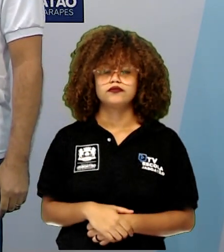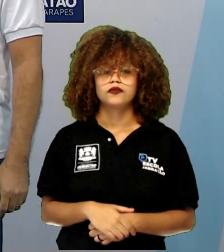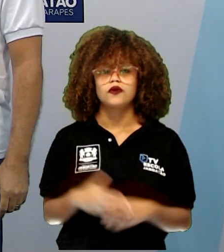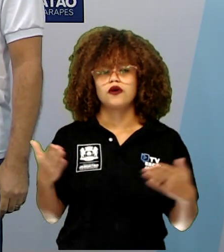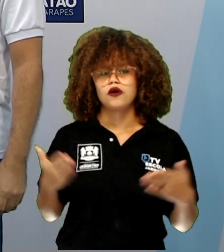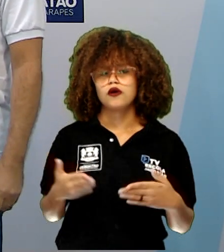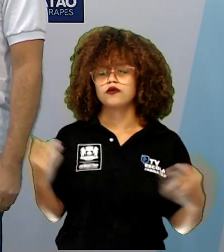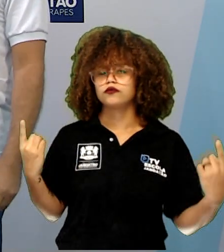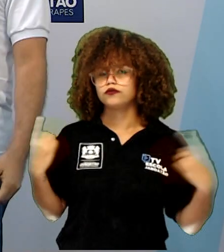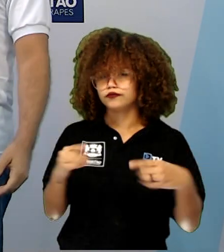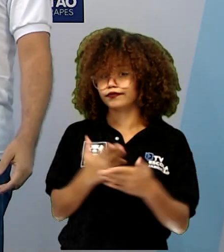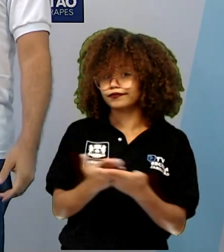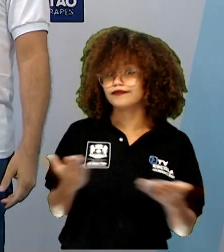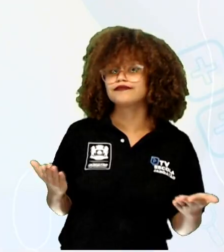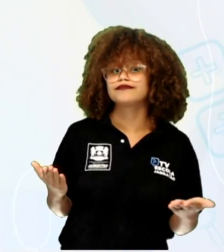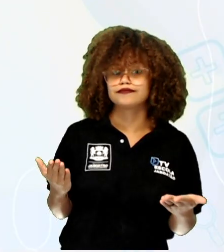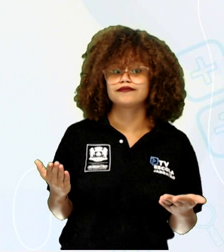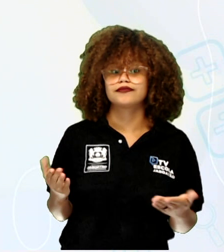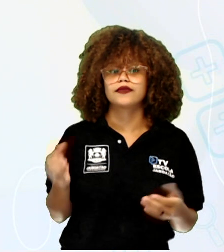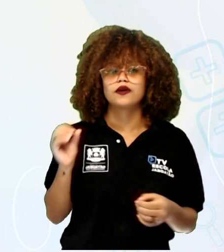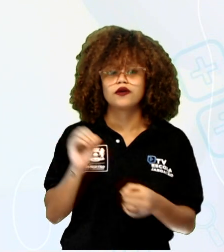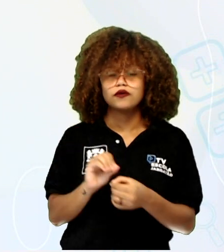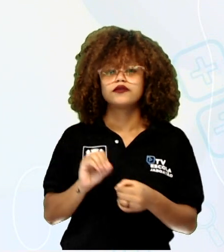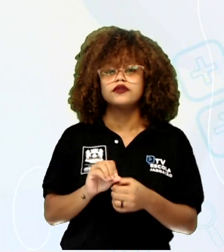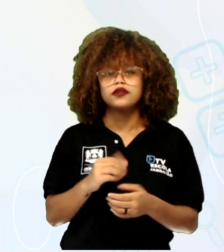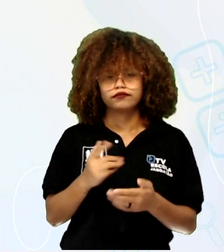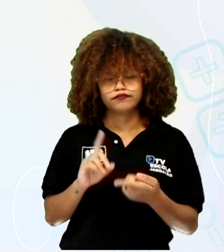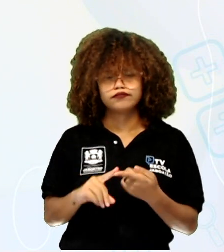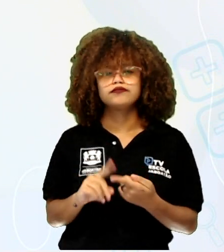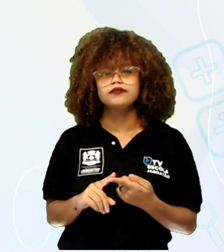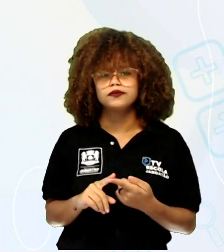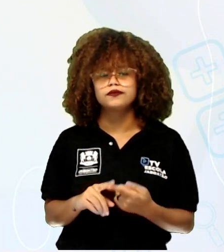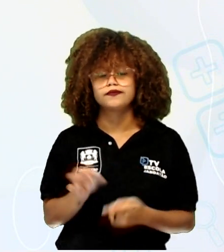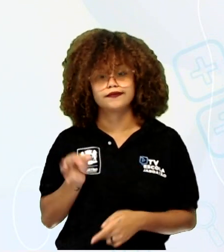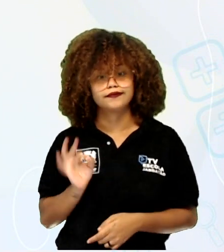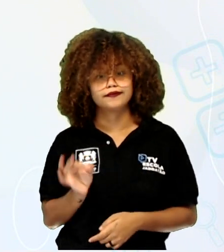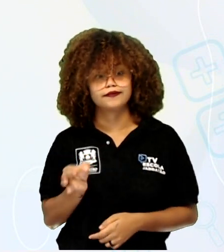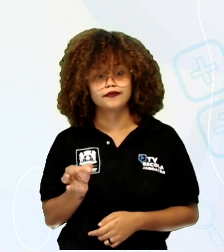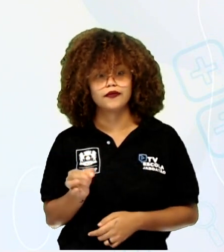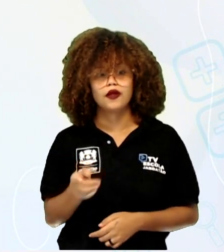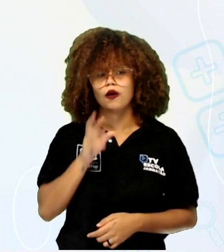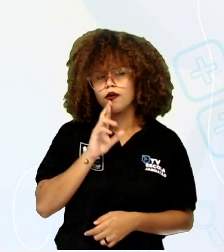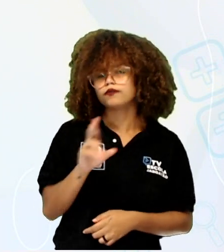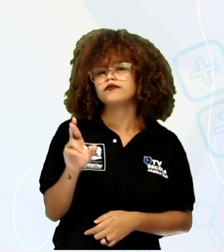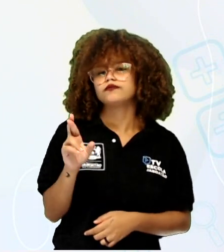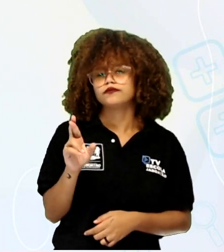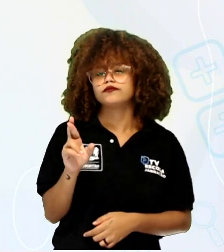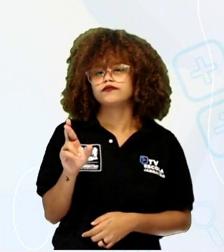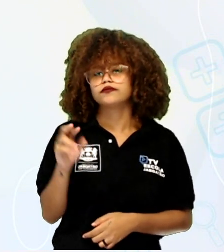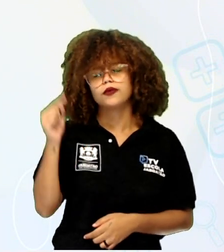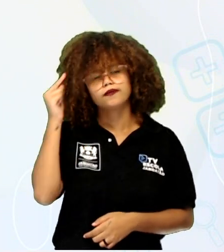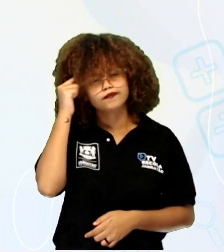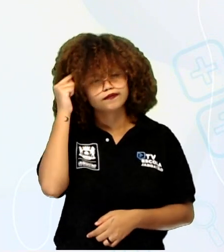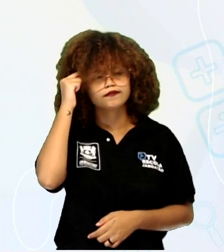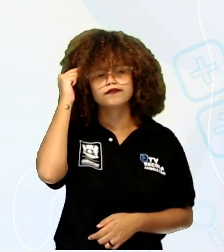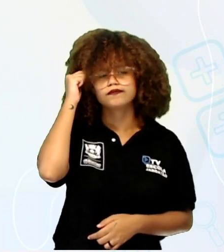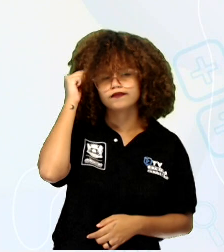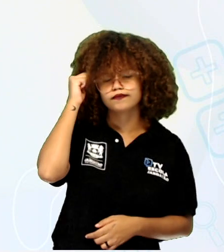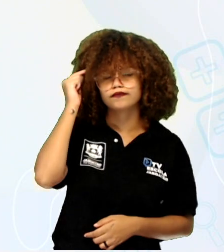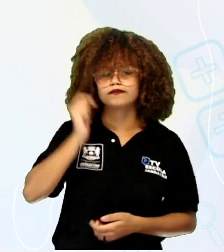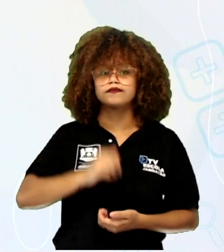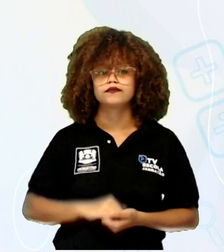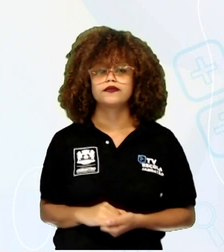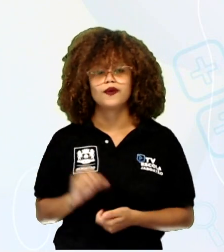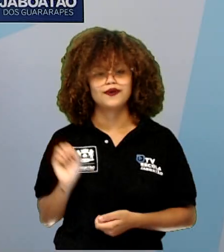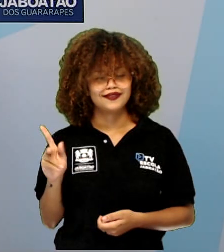e eu deixei esse desafio para vocês fazerem aí também certo resolva de cabeça Essa